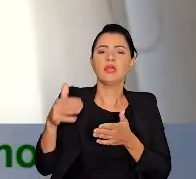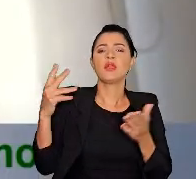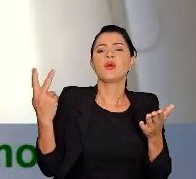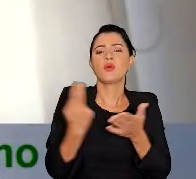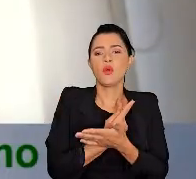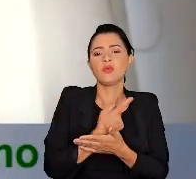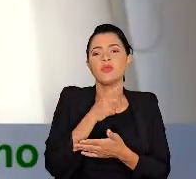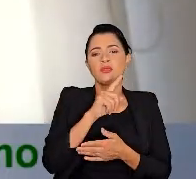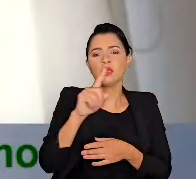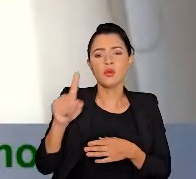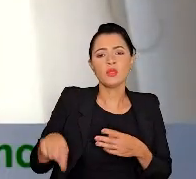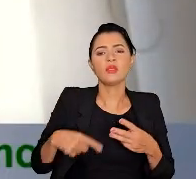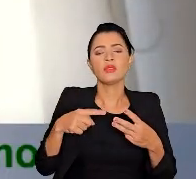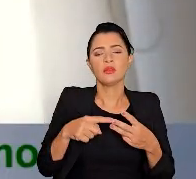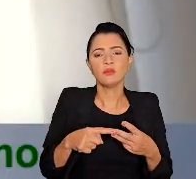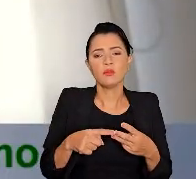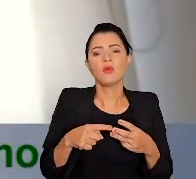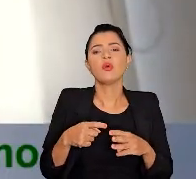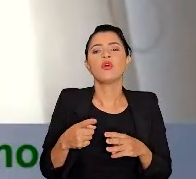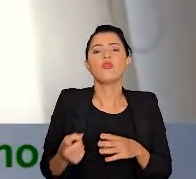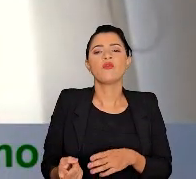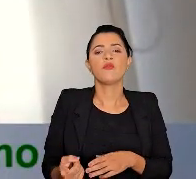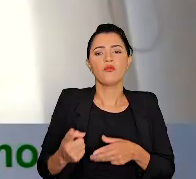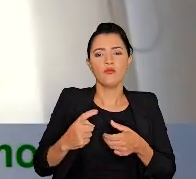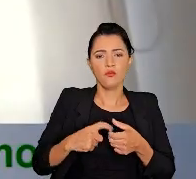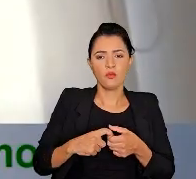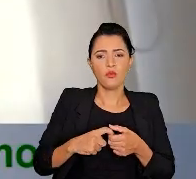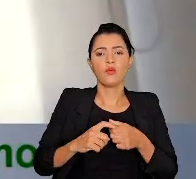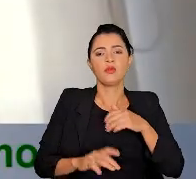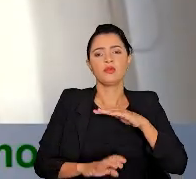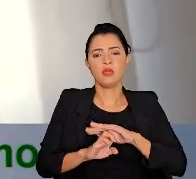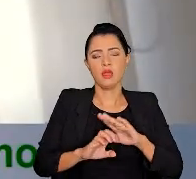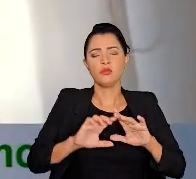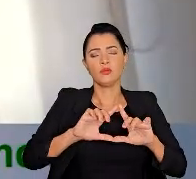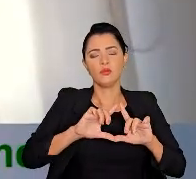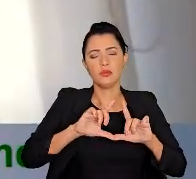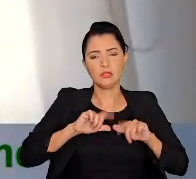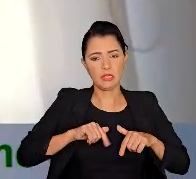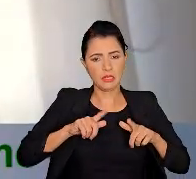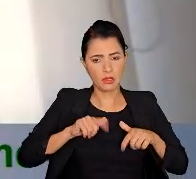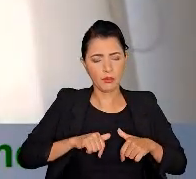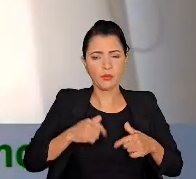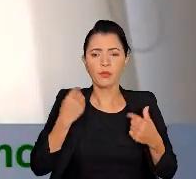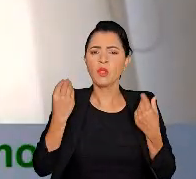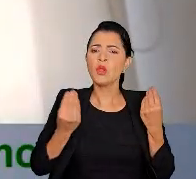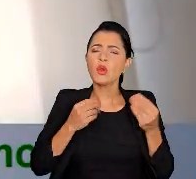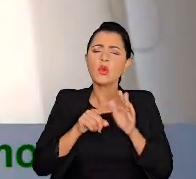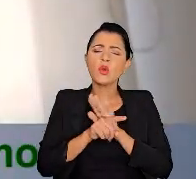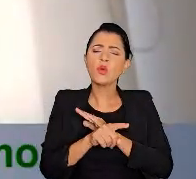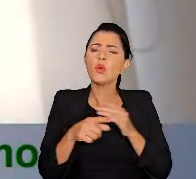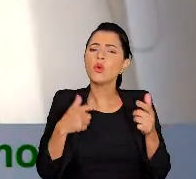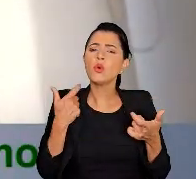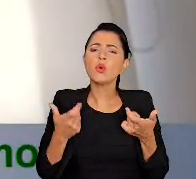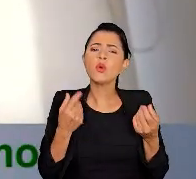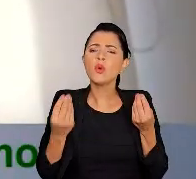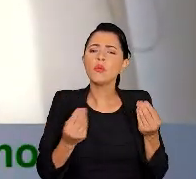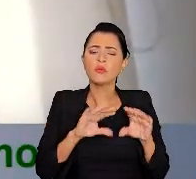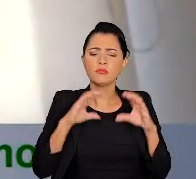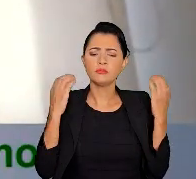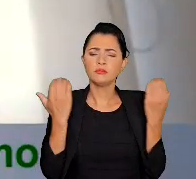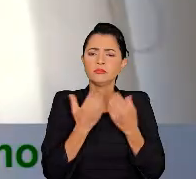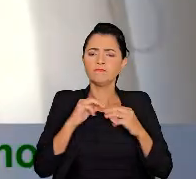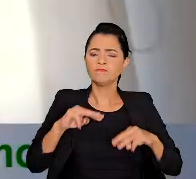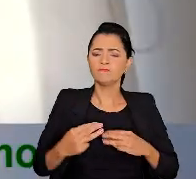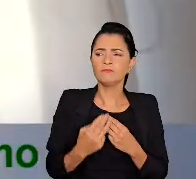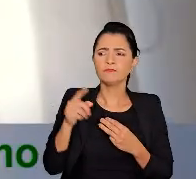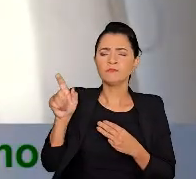em sequência ao estabelecimento do Estado de Israel. E como a comunidade judaica enfrenta o tema do